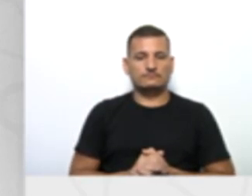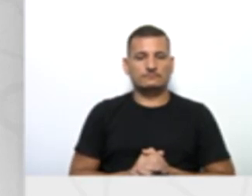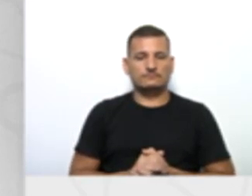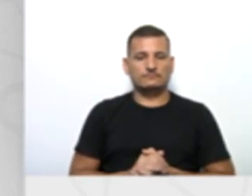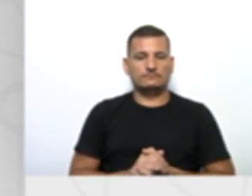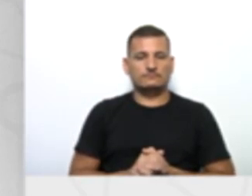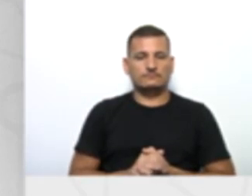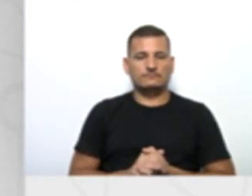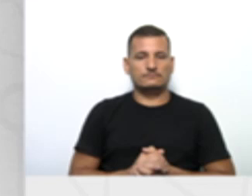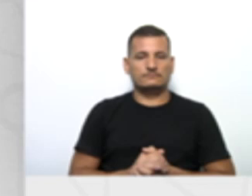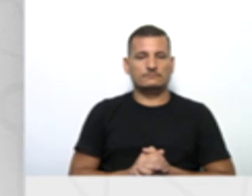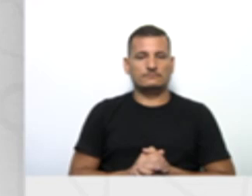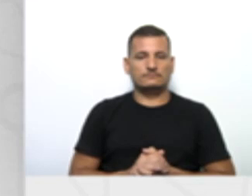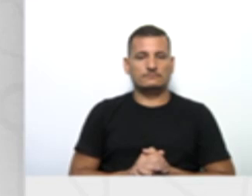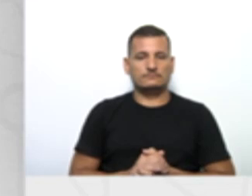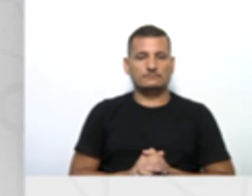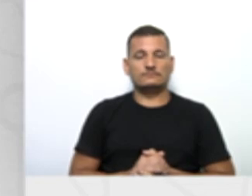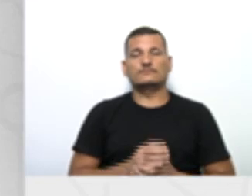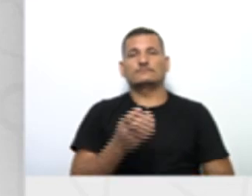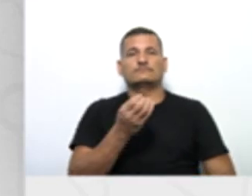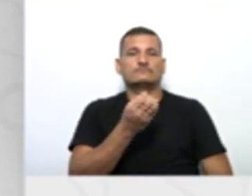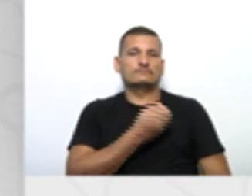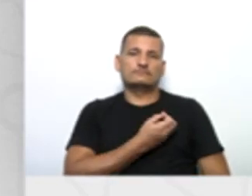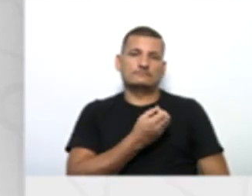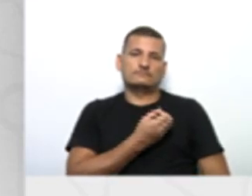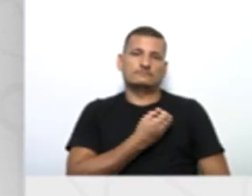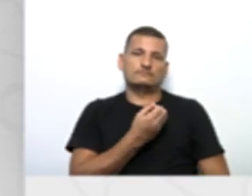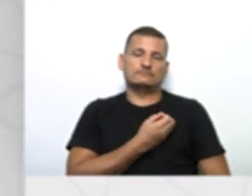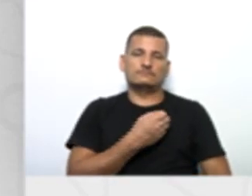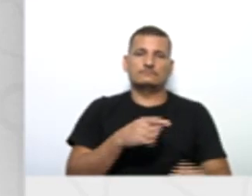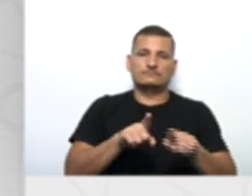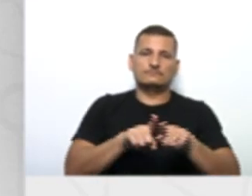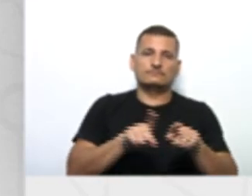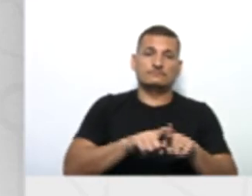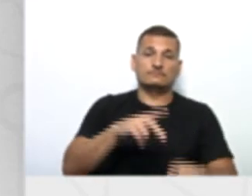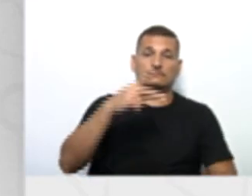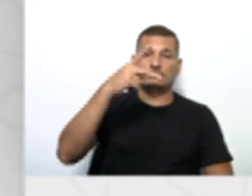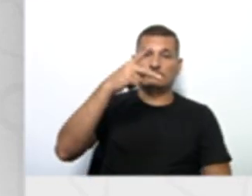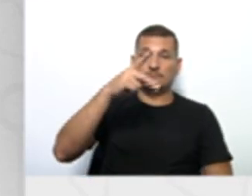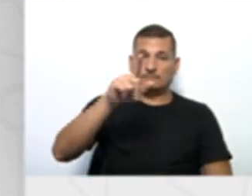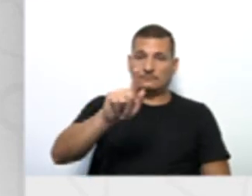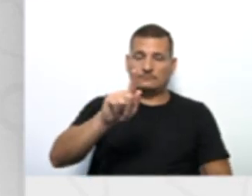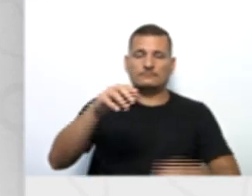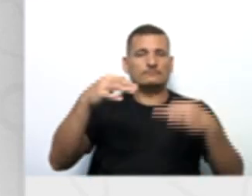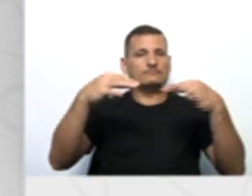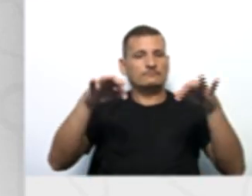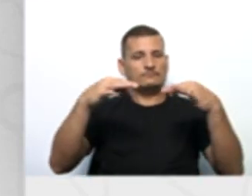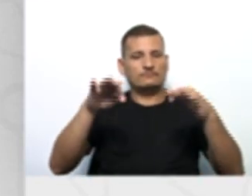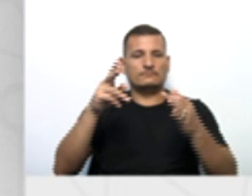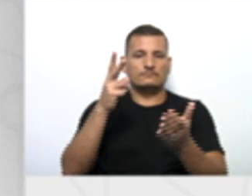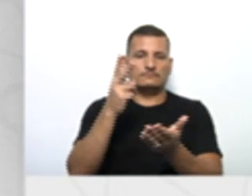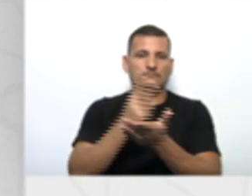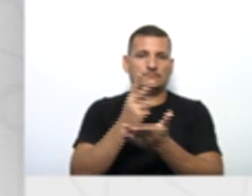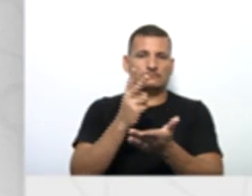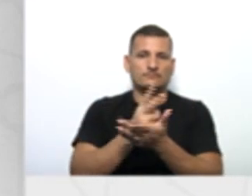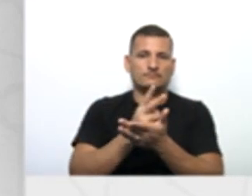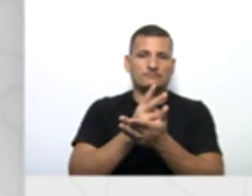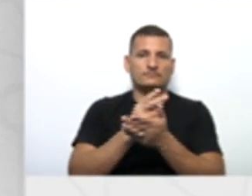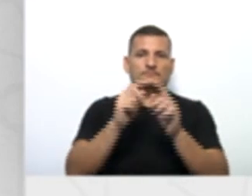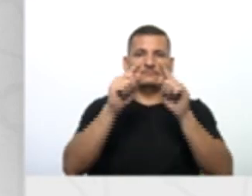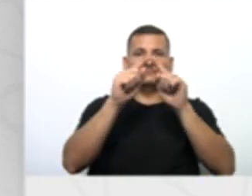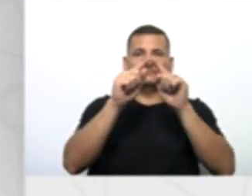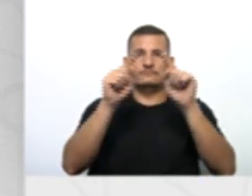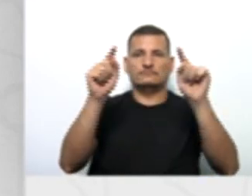Além disso, eu tenho a numeração das páginas. A numeração da página, ela vai ser sempre no canto superior